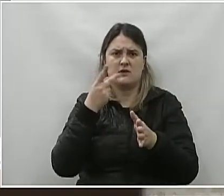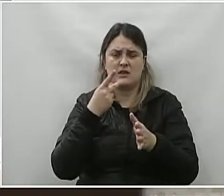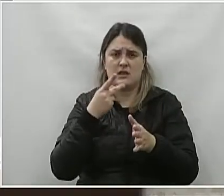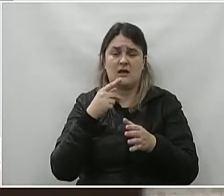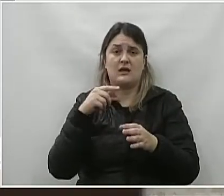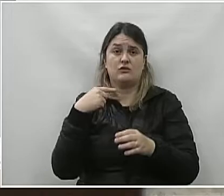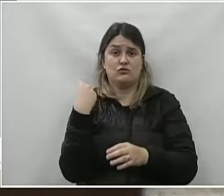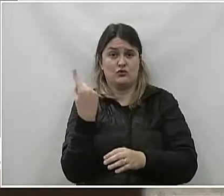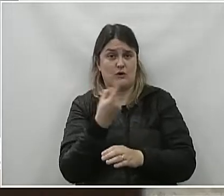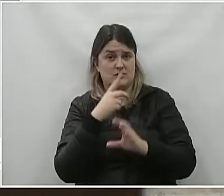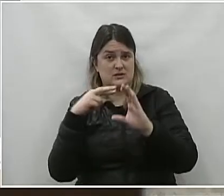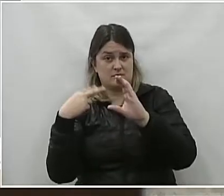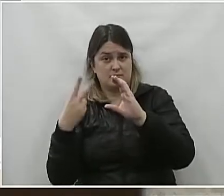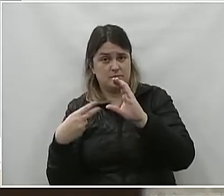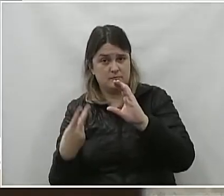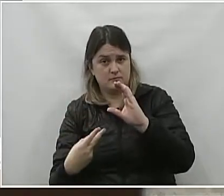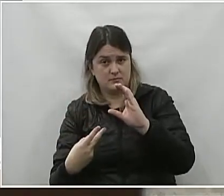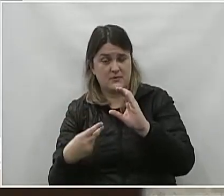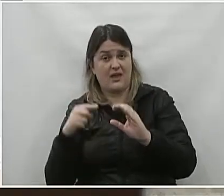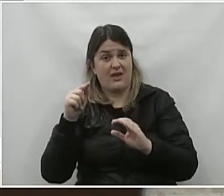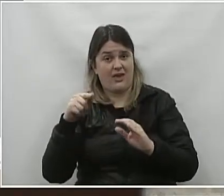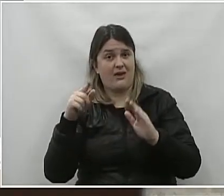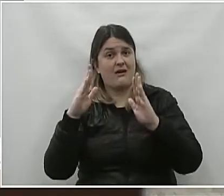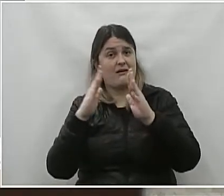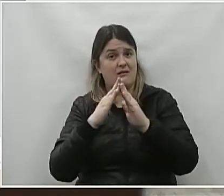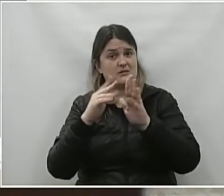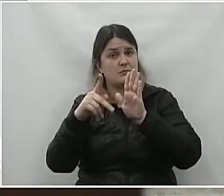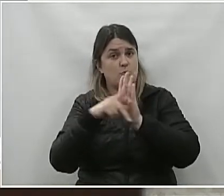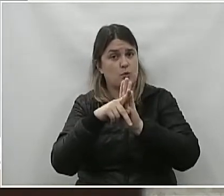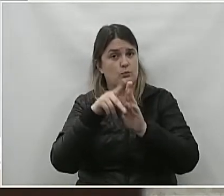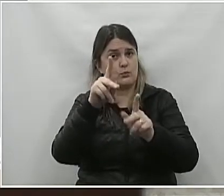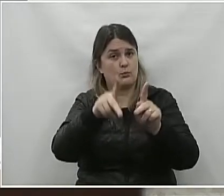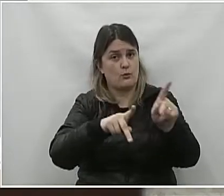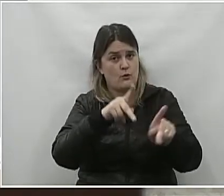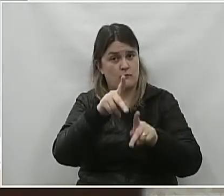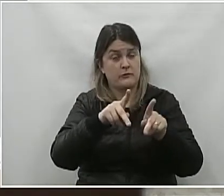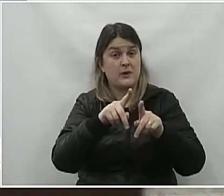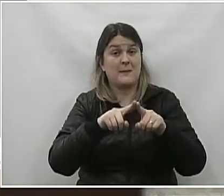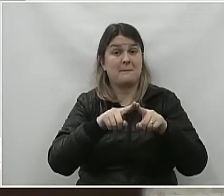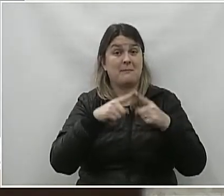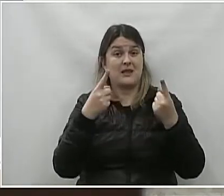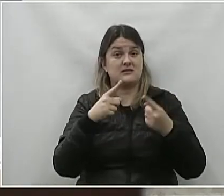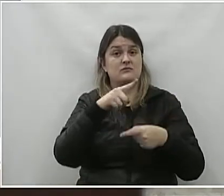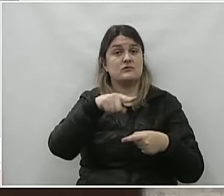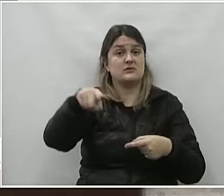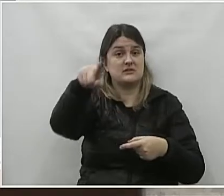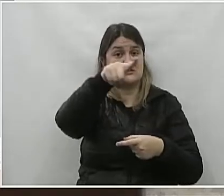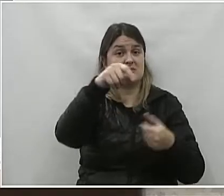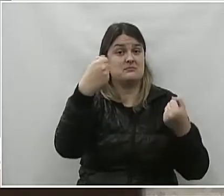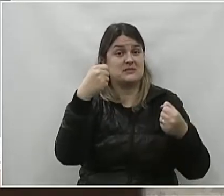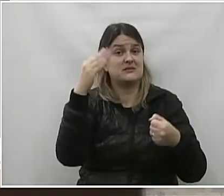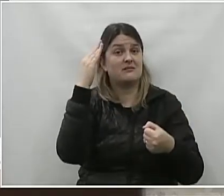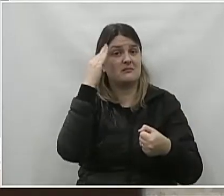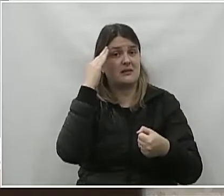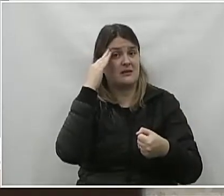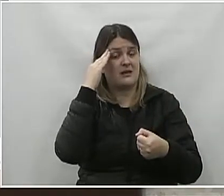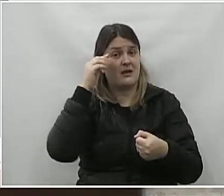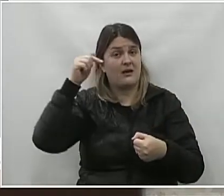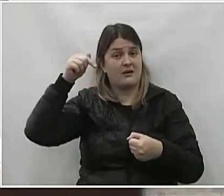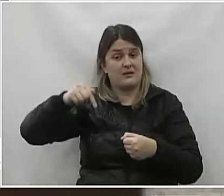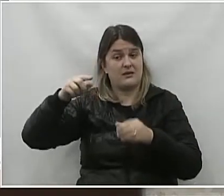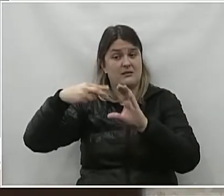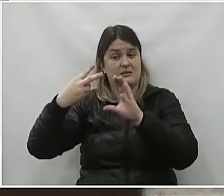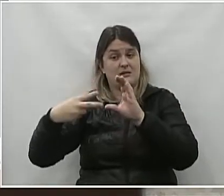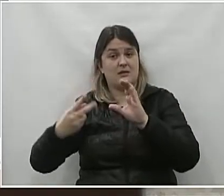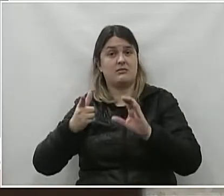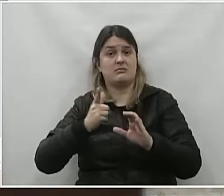Então, a Câmara de Vereadores é a casa do povo, né? Eu só gostaria que vocês entendessem que nós estamos aqui,